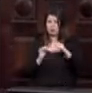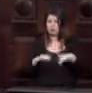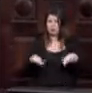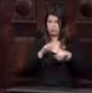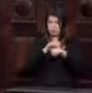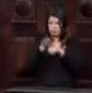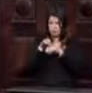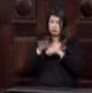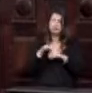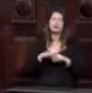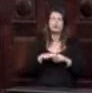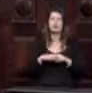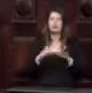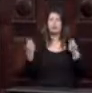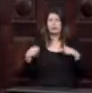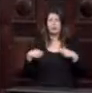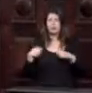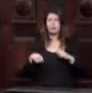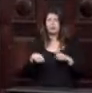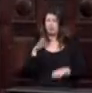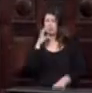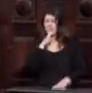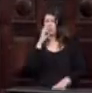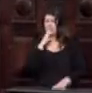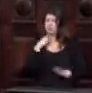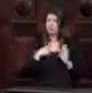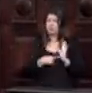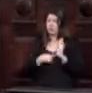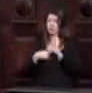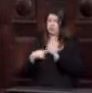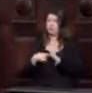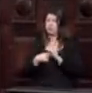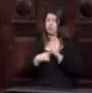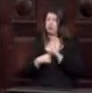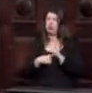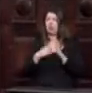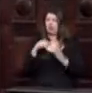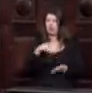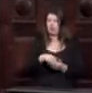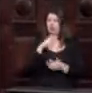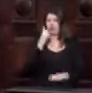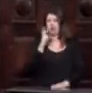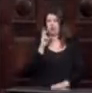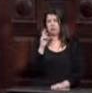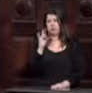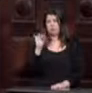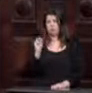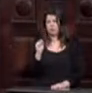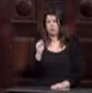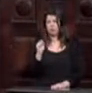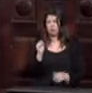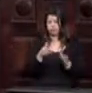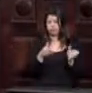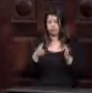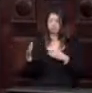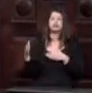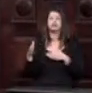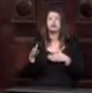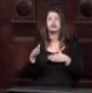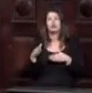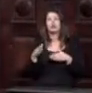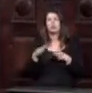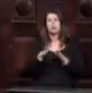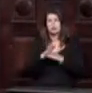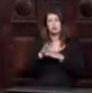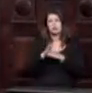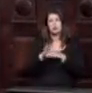obrigatórias liquidadas, deverá ser apresentado pelo Poder Executivo em até 15 dias úteis, ao Conselho de Supervisão